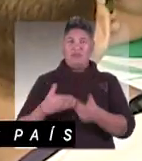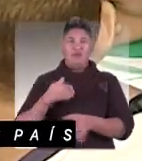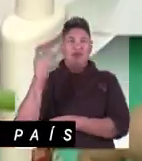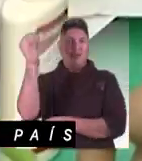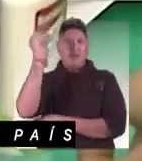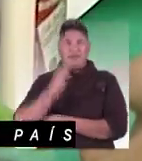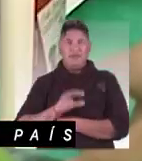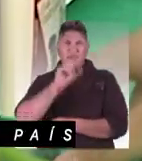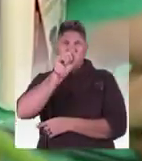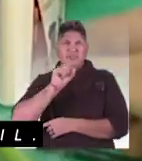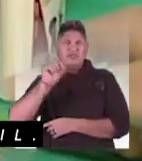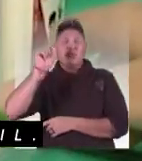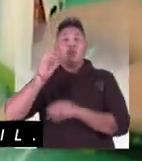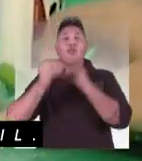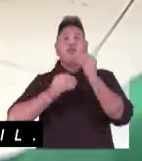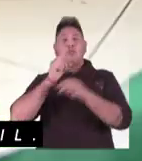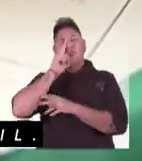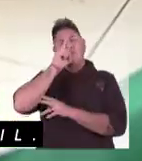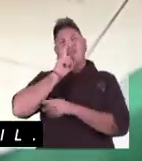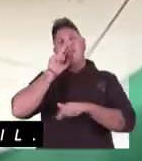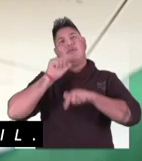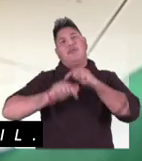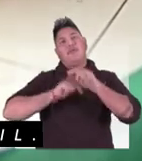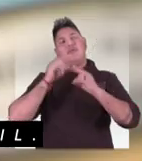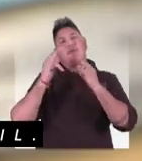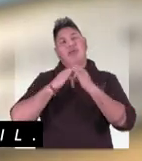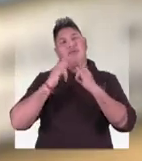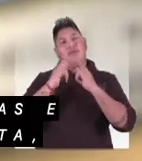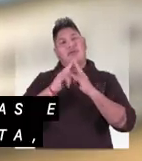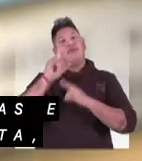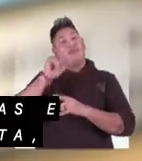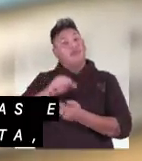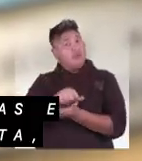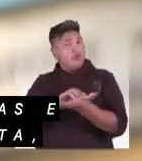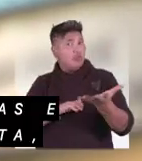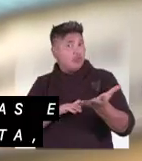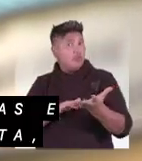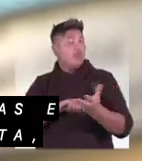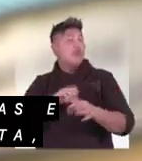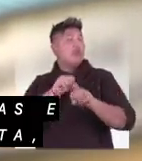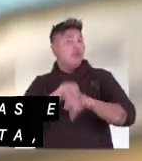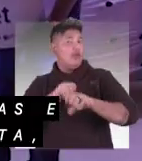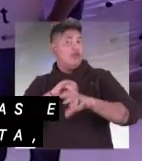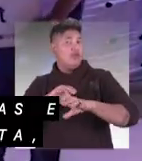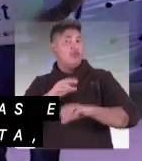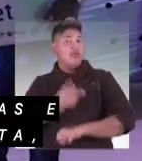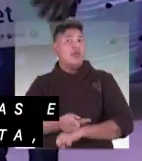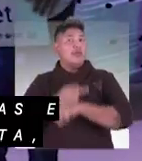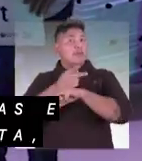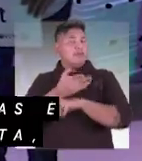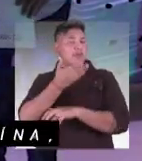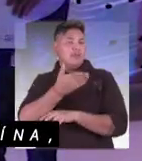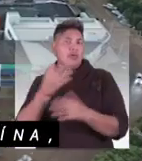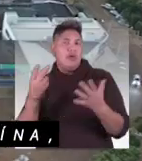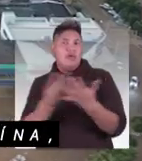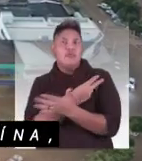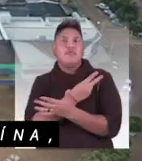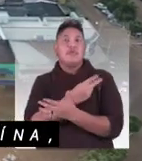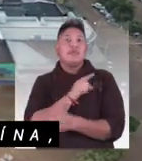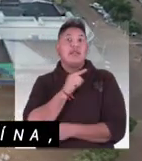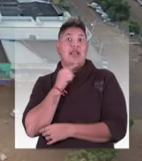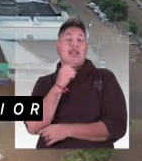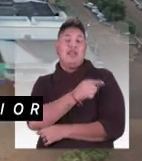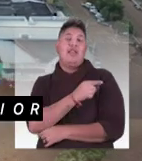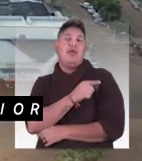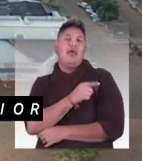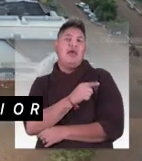várias partes do país sobre os riscos do trabalho infantil. São ações educativas e premiações como esta, que aconteceu em